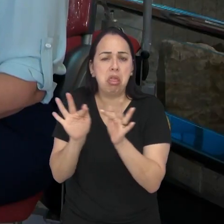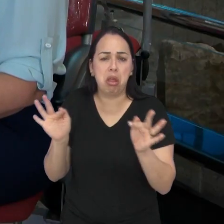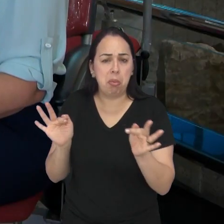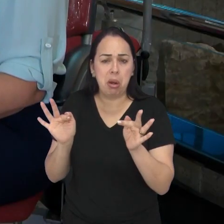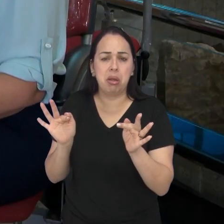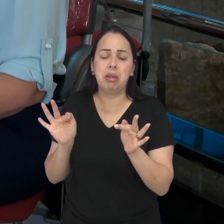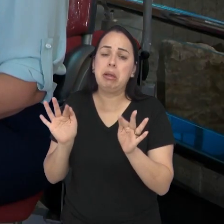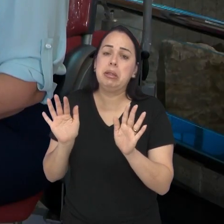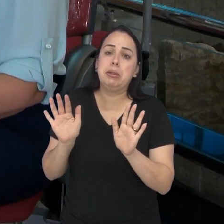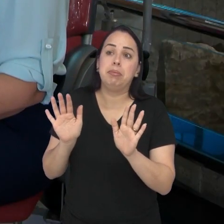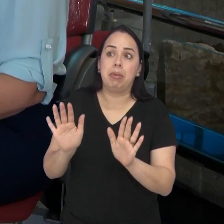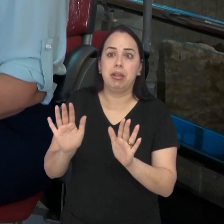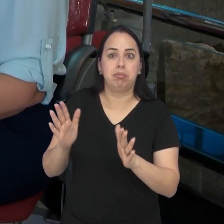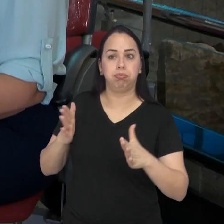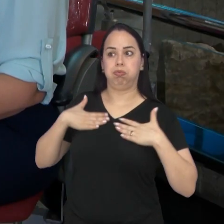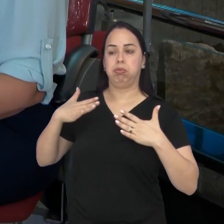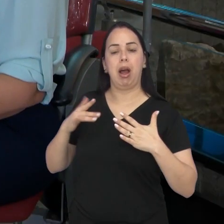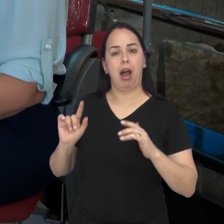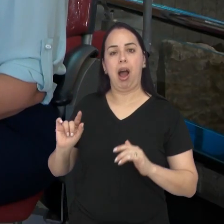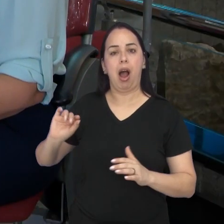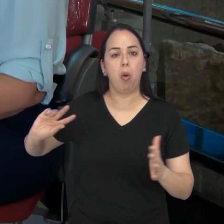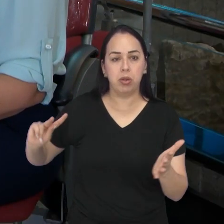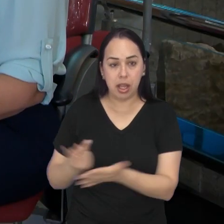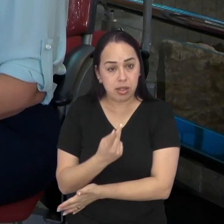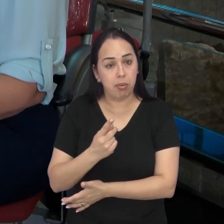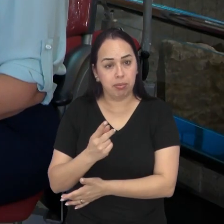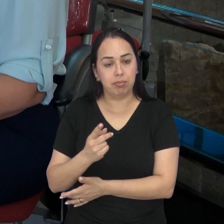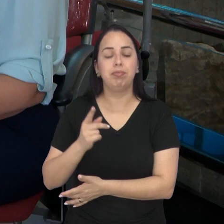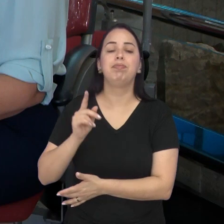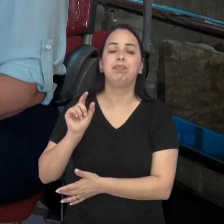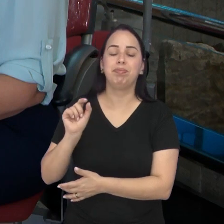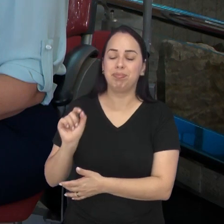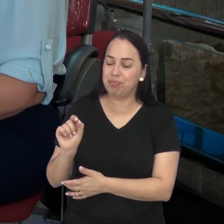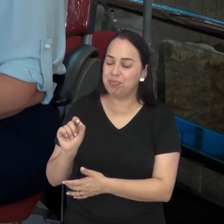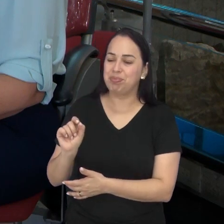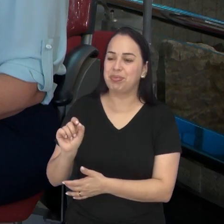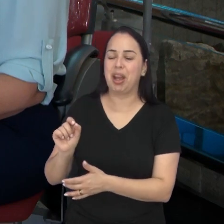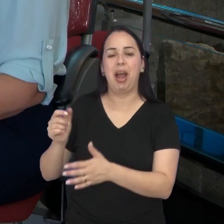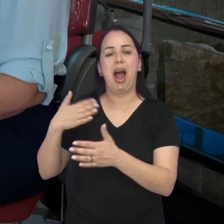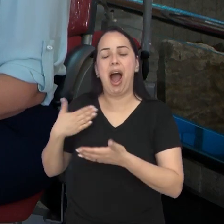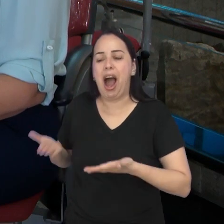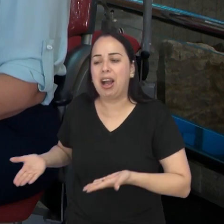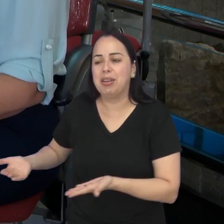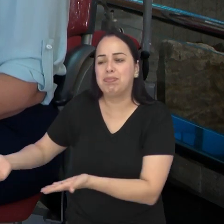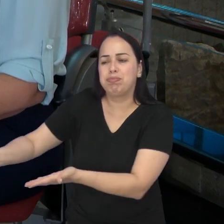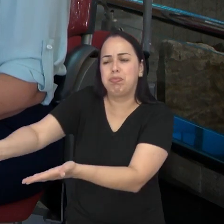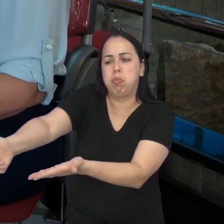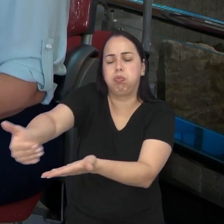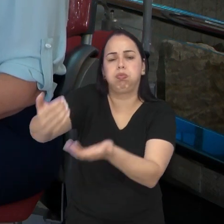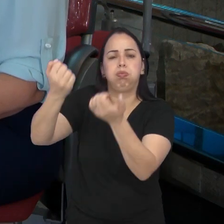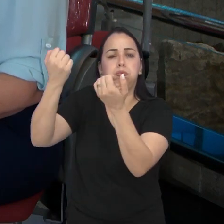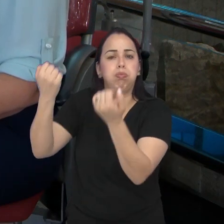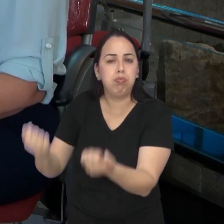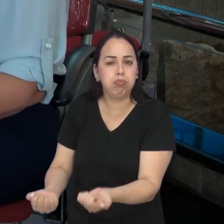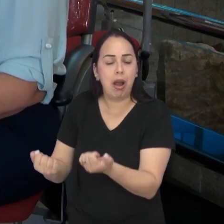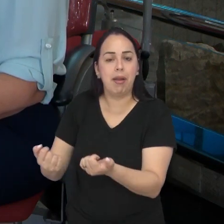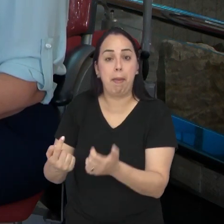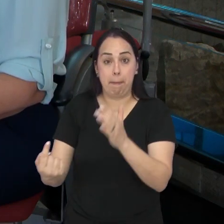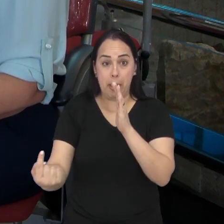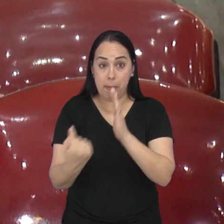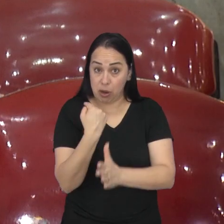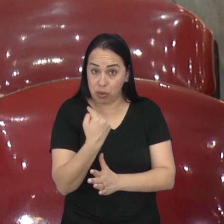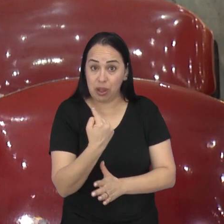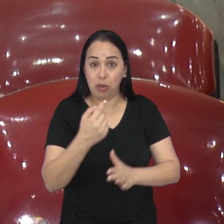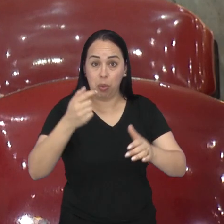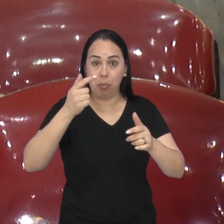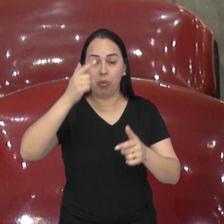humilde, mas para nossa surpresa ela se tornou uma campanha gigantesca. Você pergunta do meu